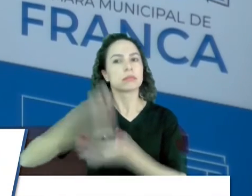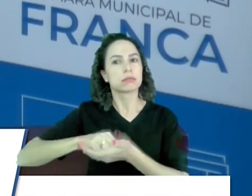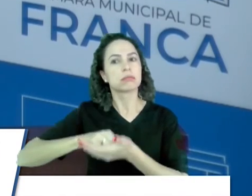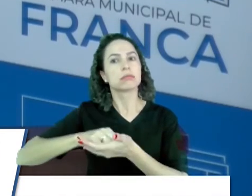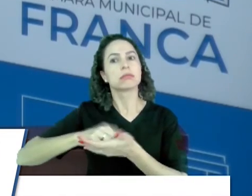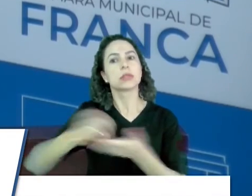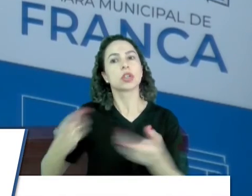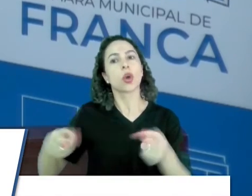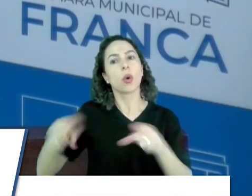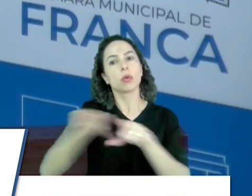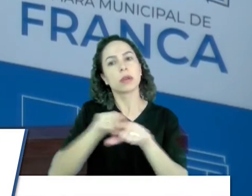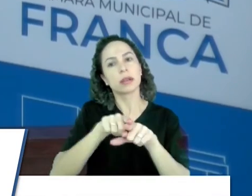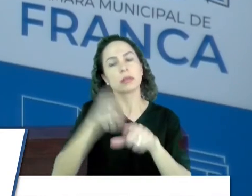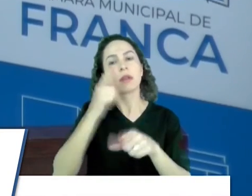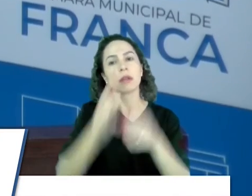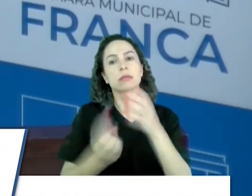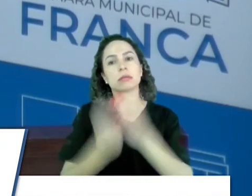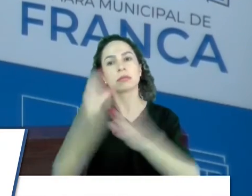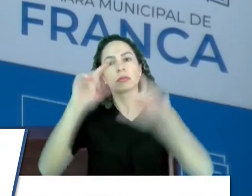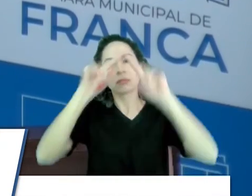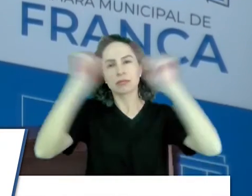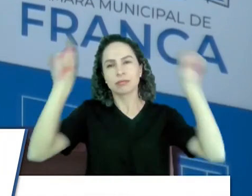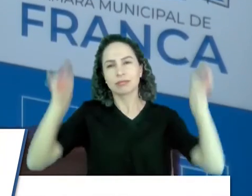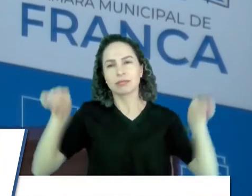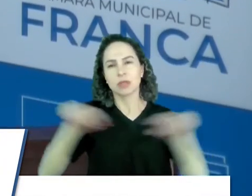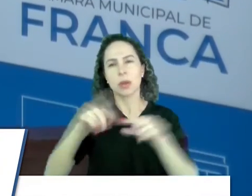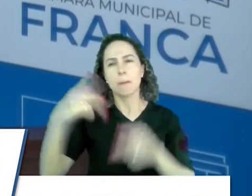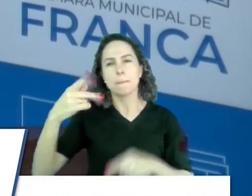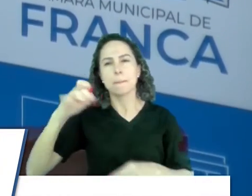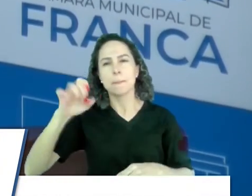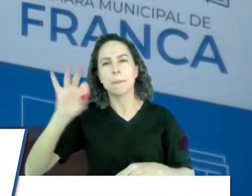nós implantarmos esse pet container aqui na cidade de Franca.